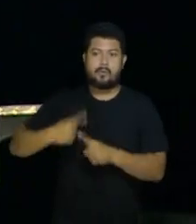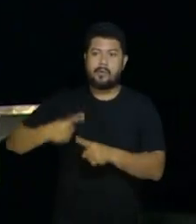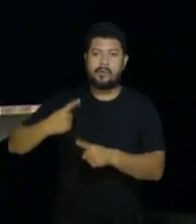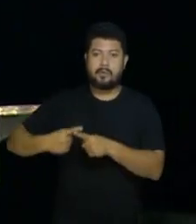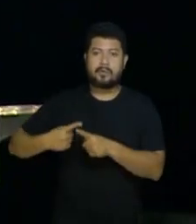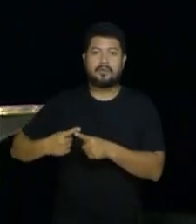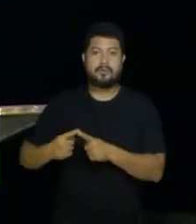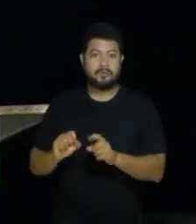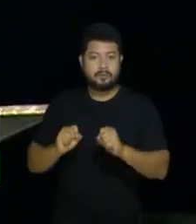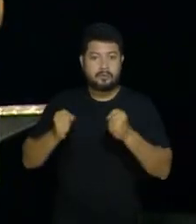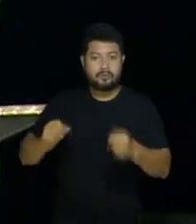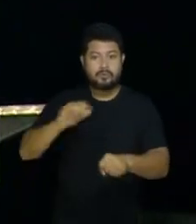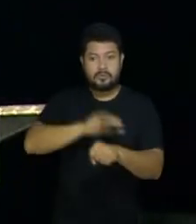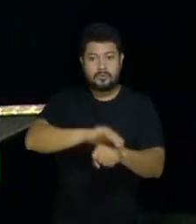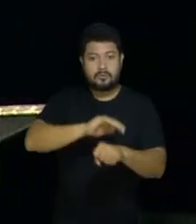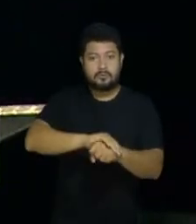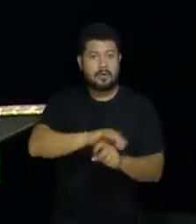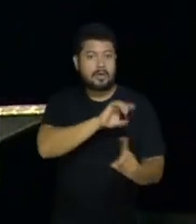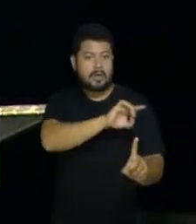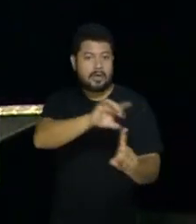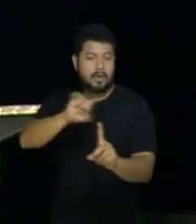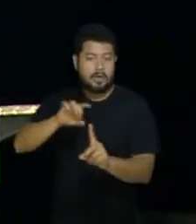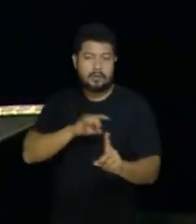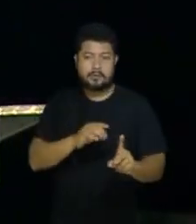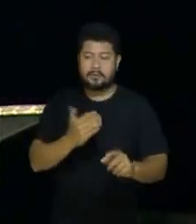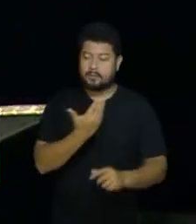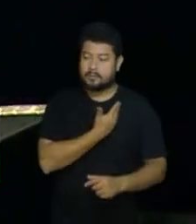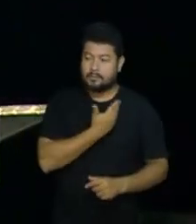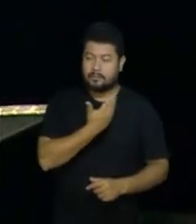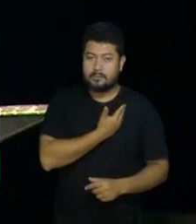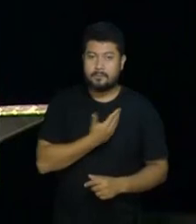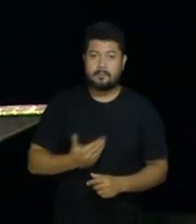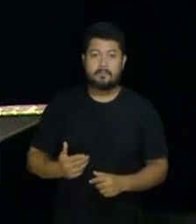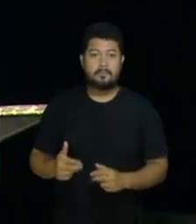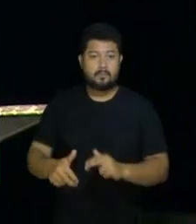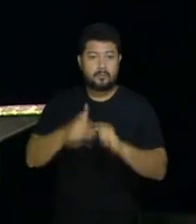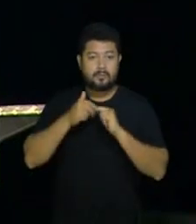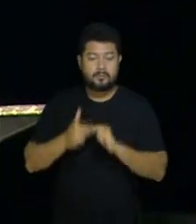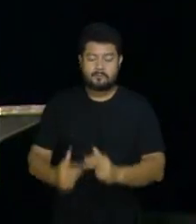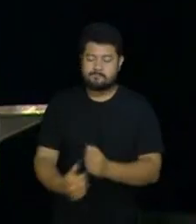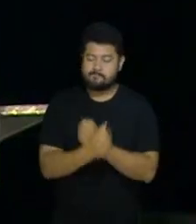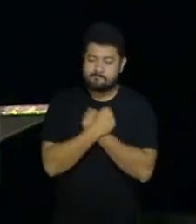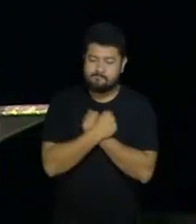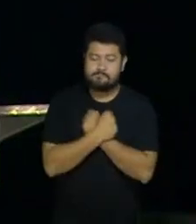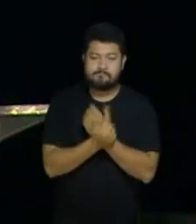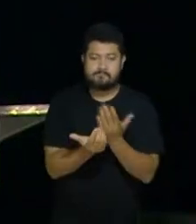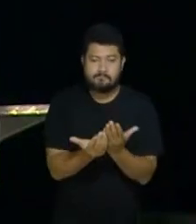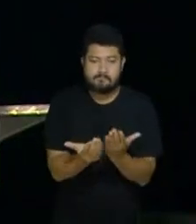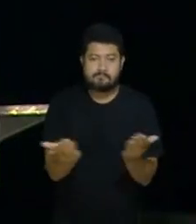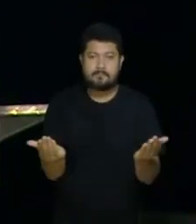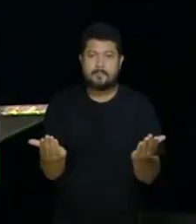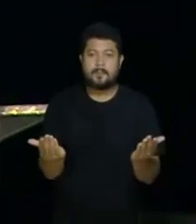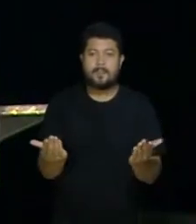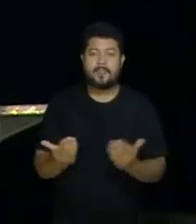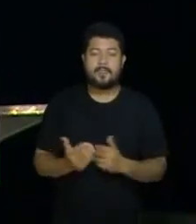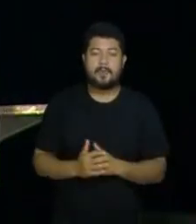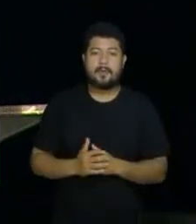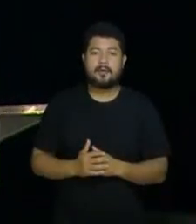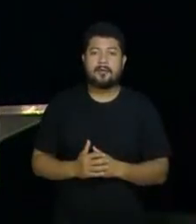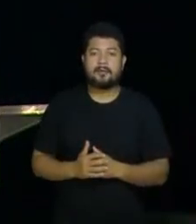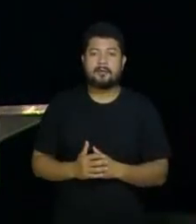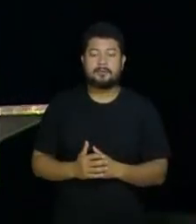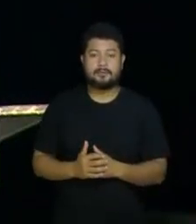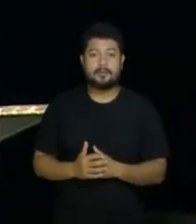e comprometimento de cada um dos nossos colegas. Então, eu deixo aqui o meu abraço a todos por terem permitido que a gente